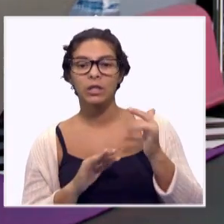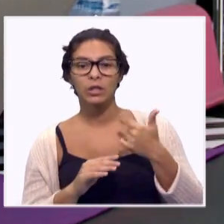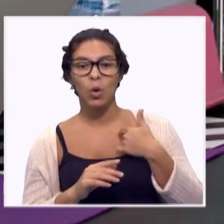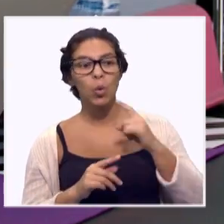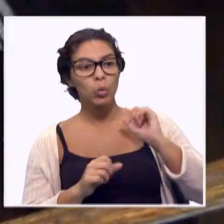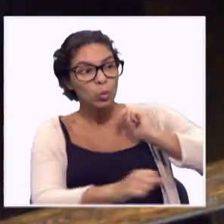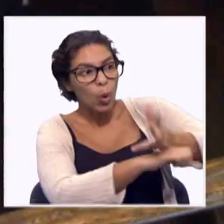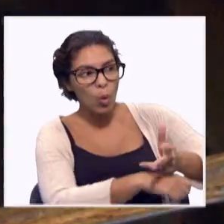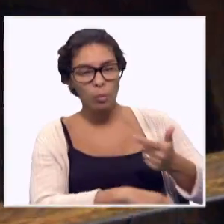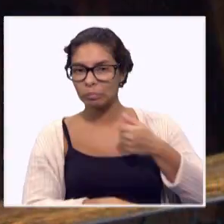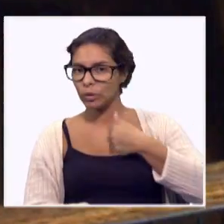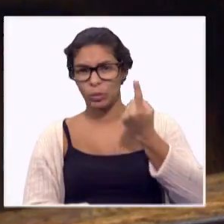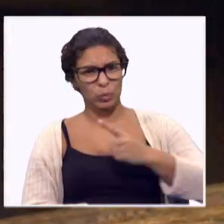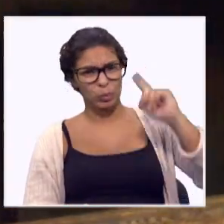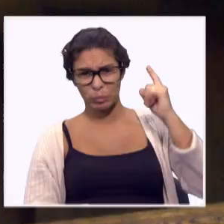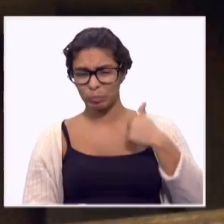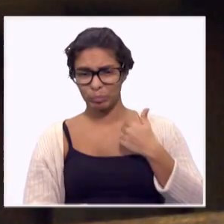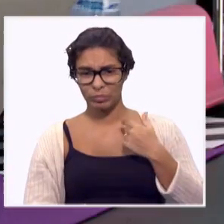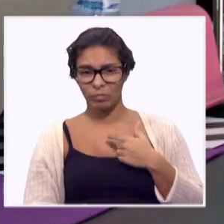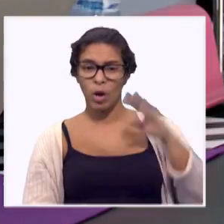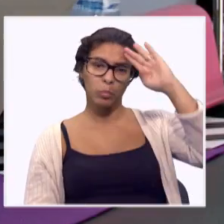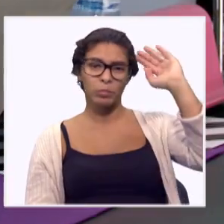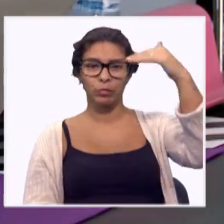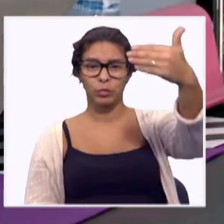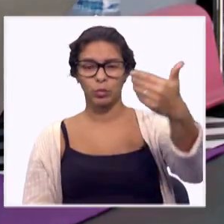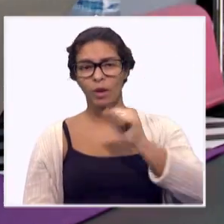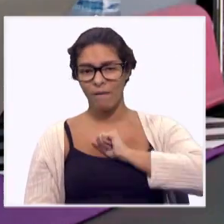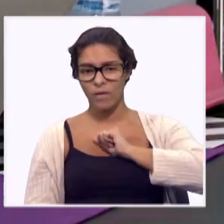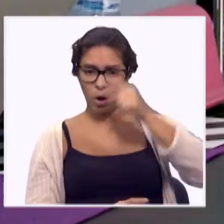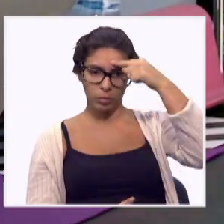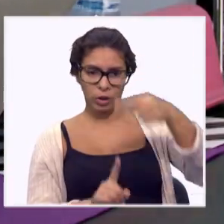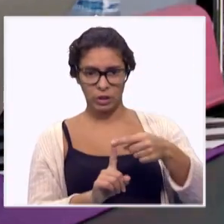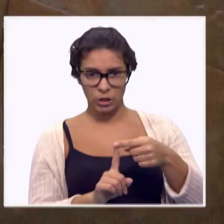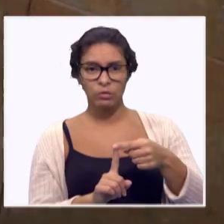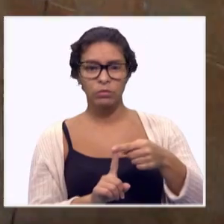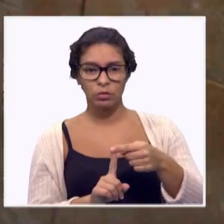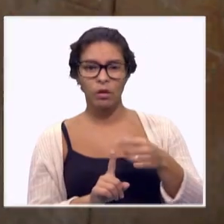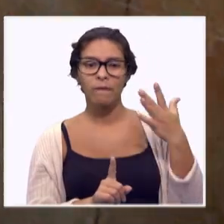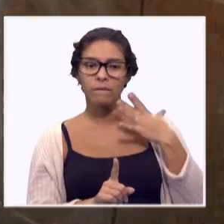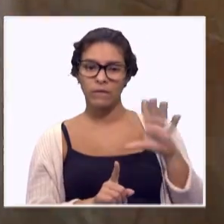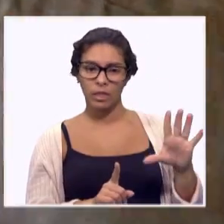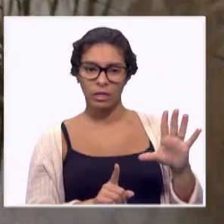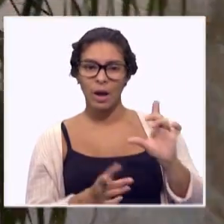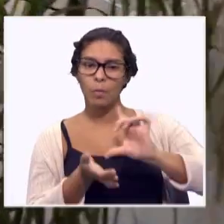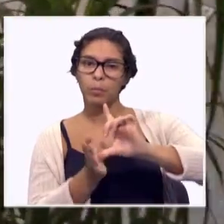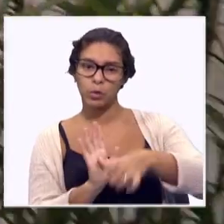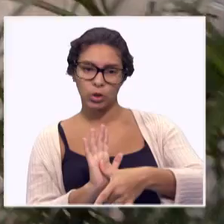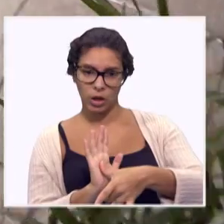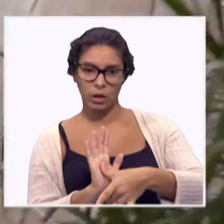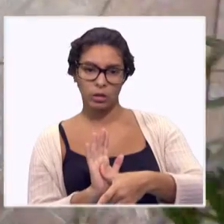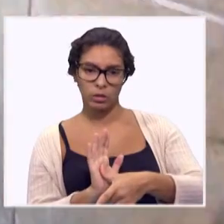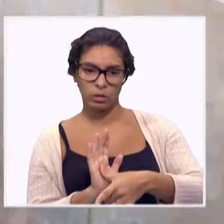mas não me vejo a fazer outra coisa. Para o futuro, os meus objetivos é conseguir ter o